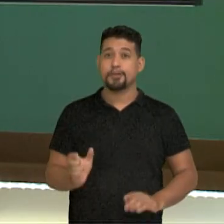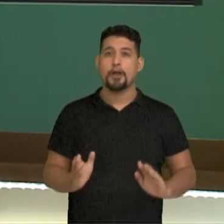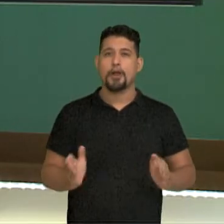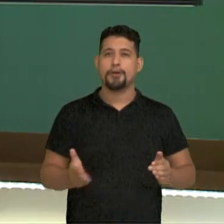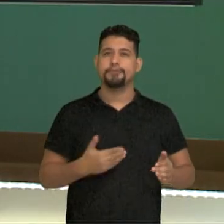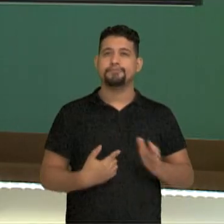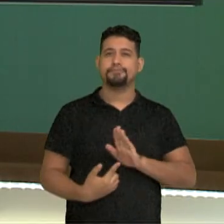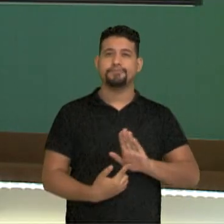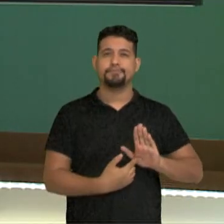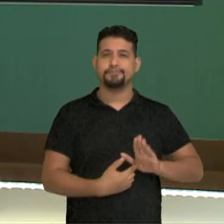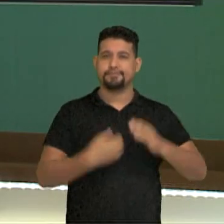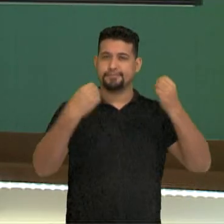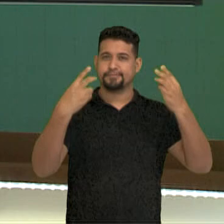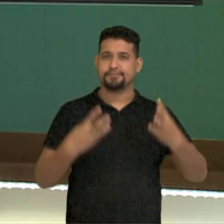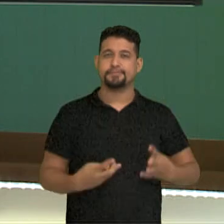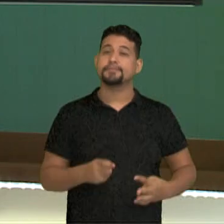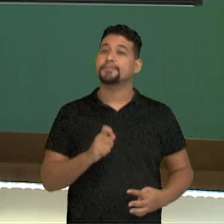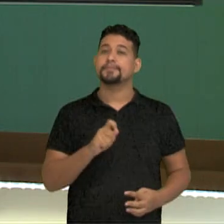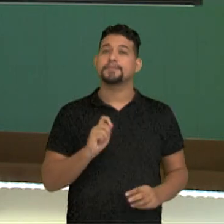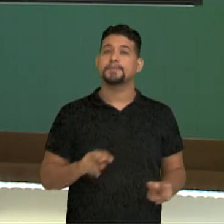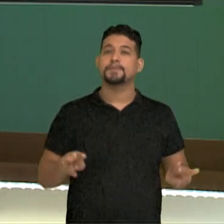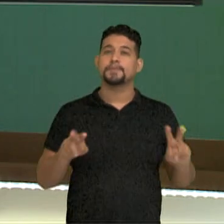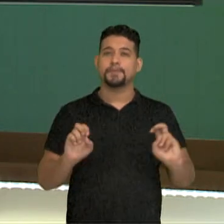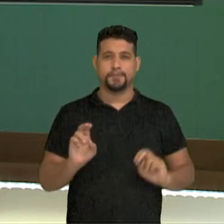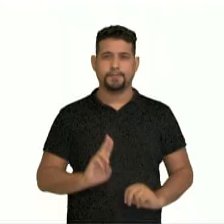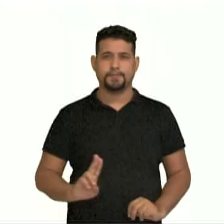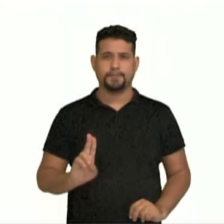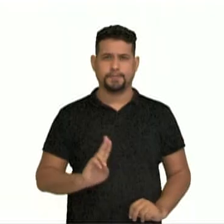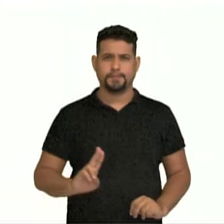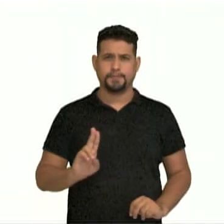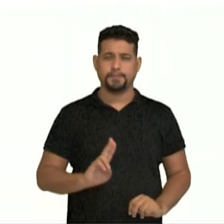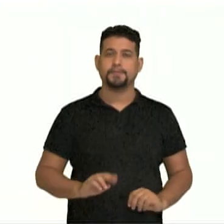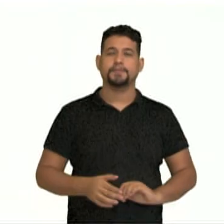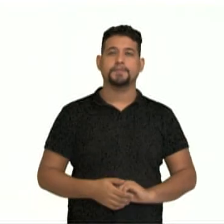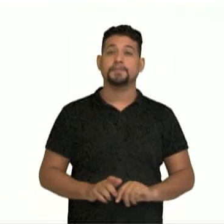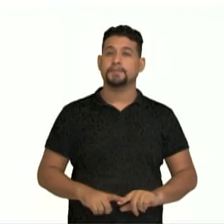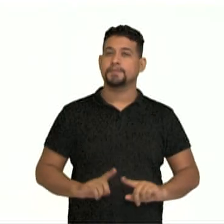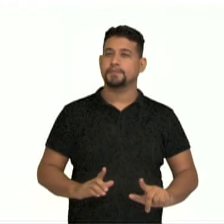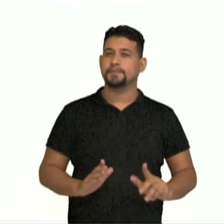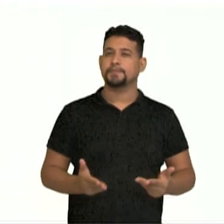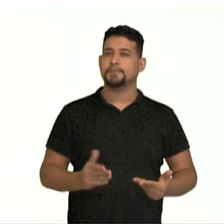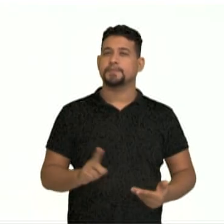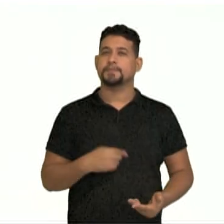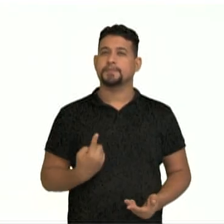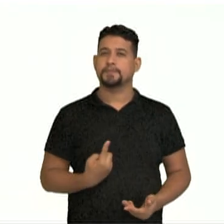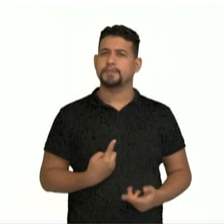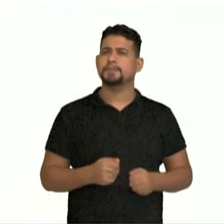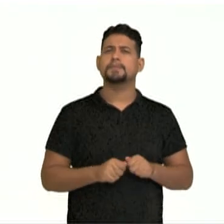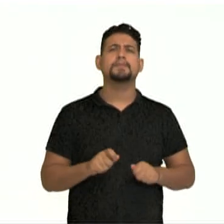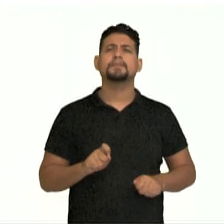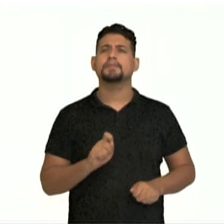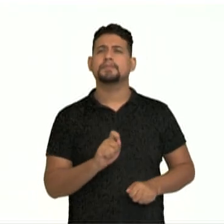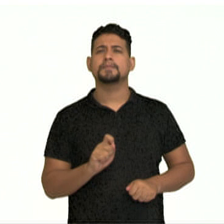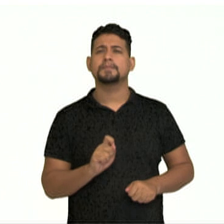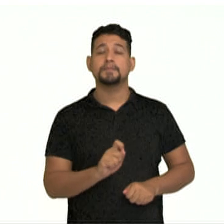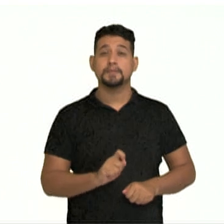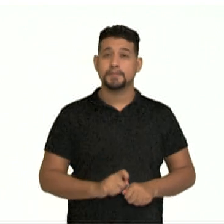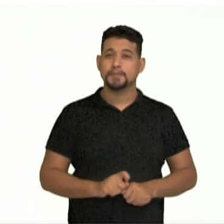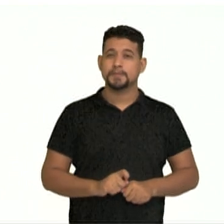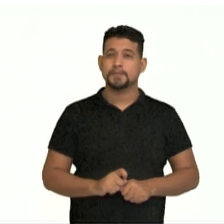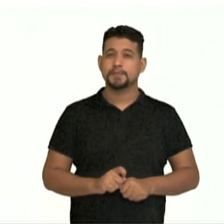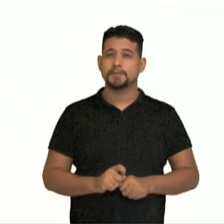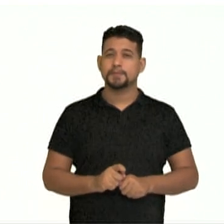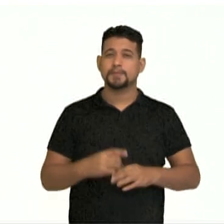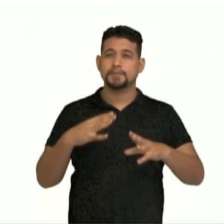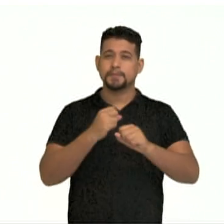quero falar com vocês um pouco da aplicação. E aqui, pessoal, nós vamos fazer assim um apanhado, algo